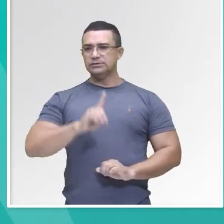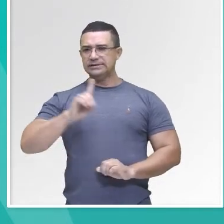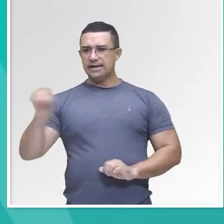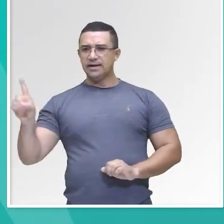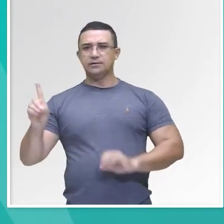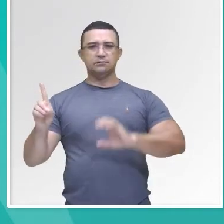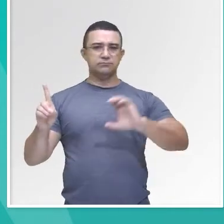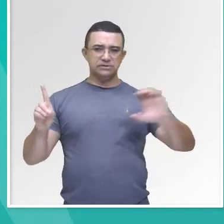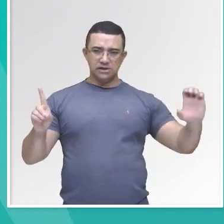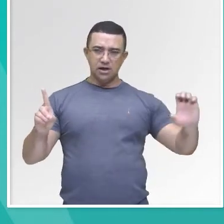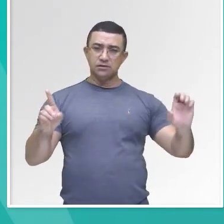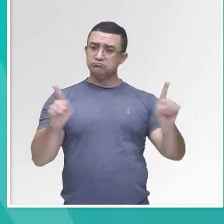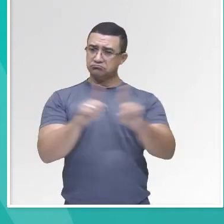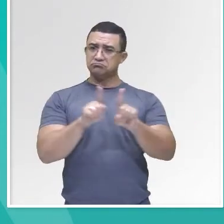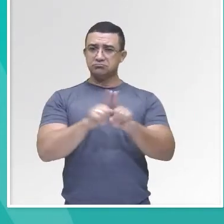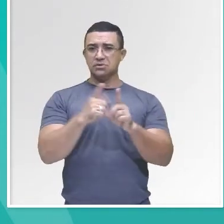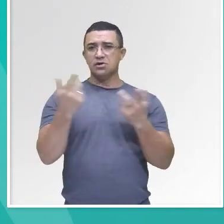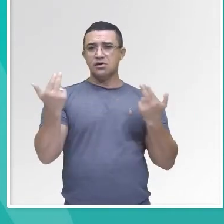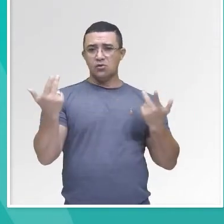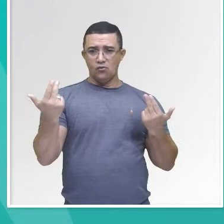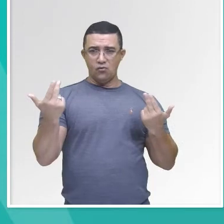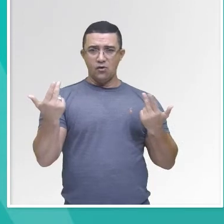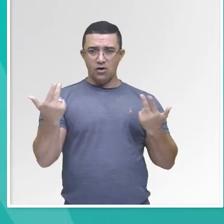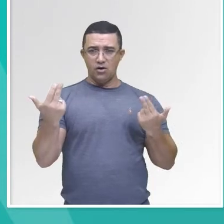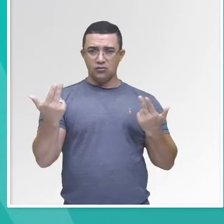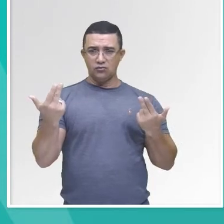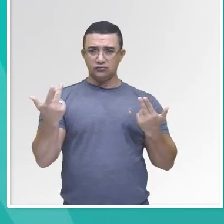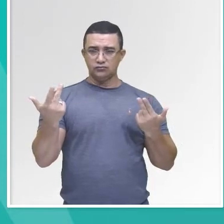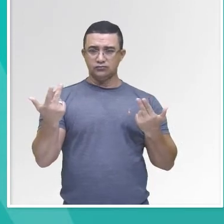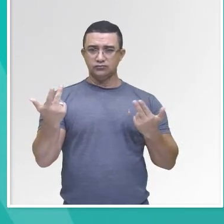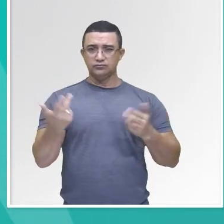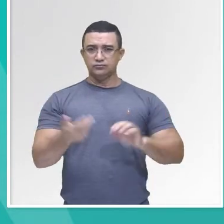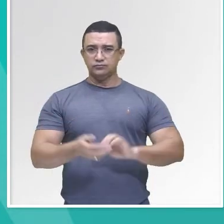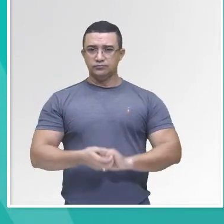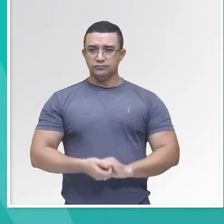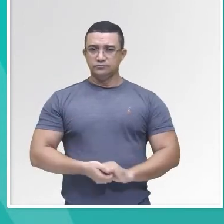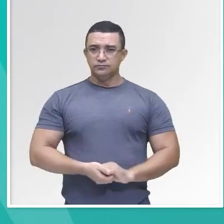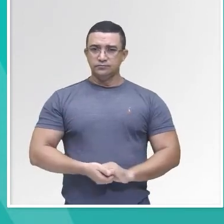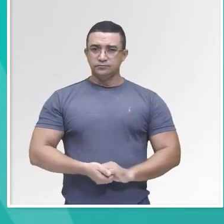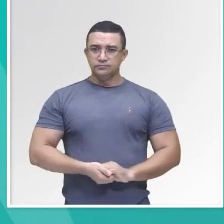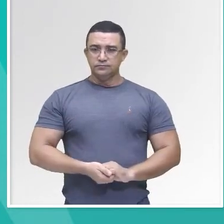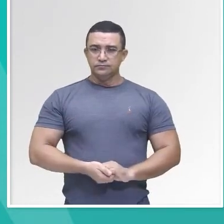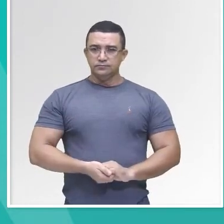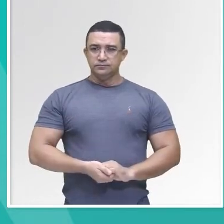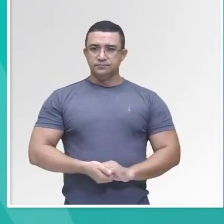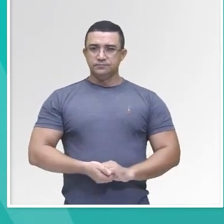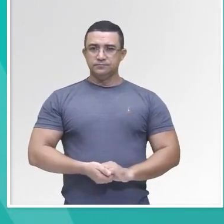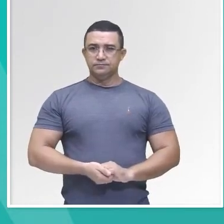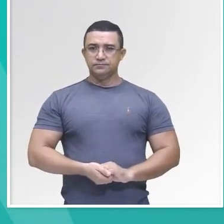meu oponente também se posicionar em relação às peças.